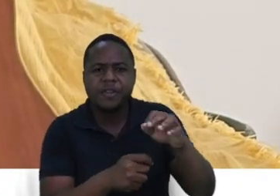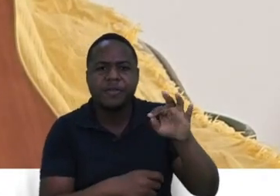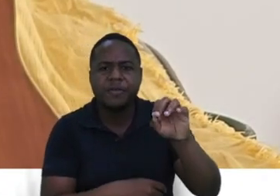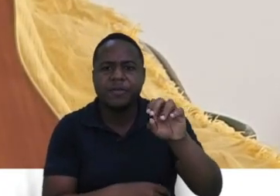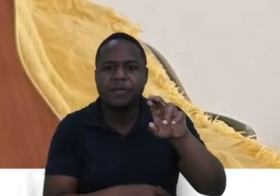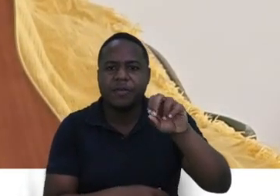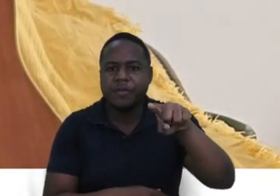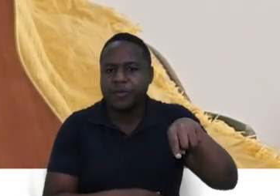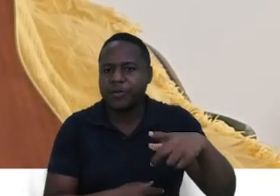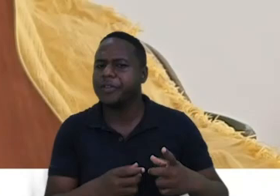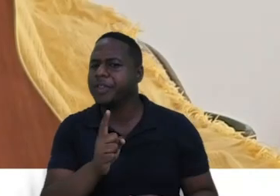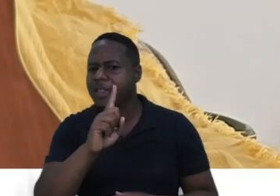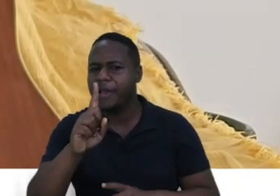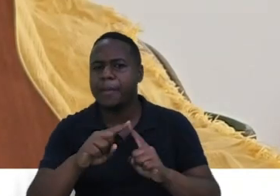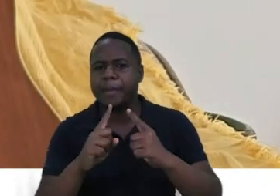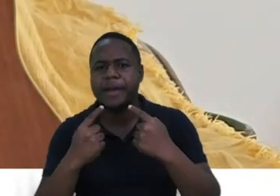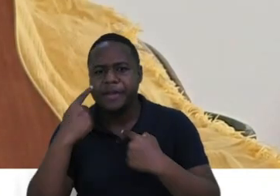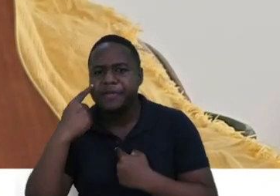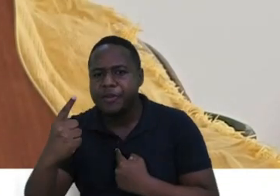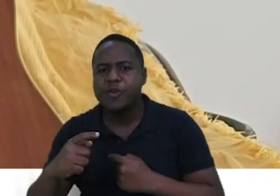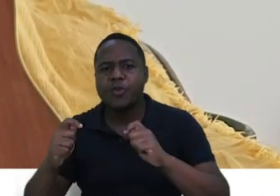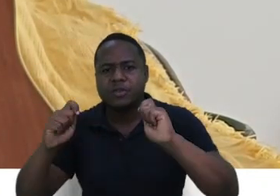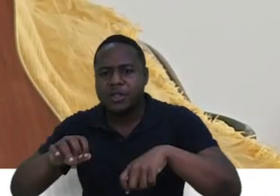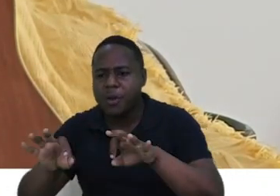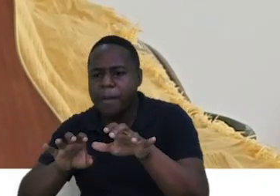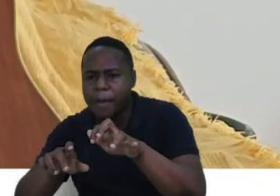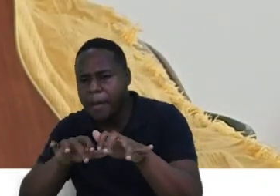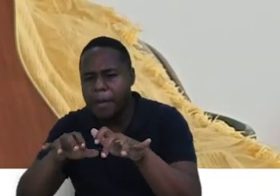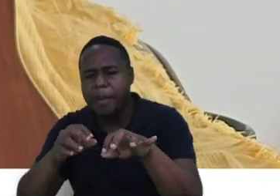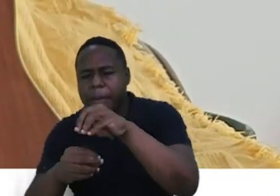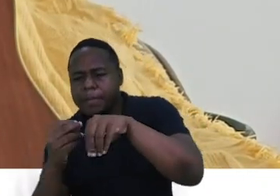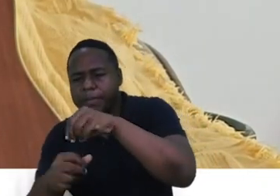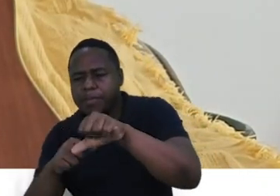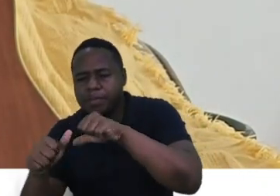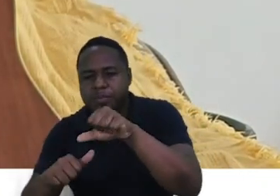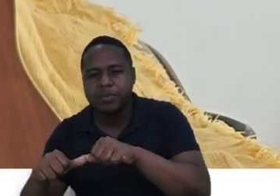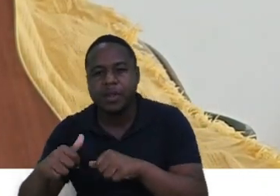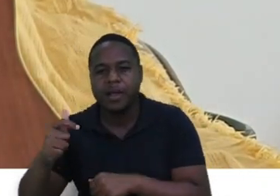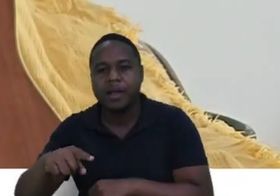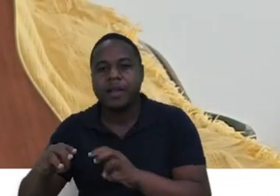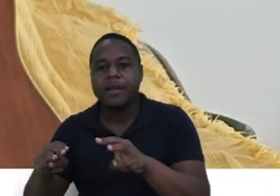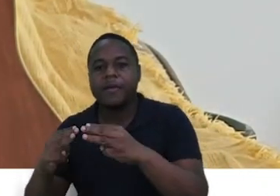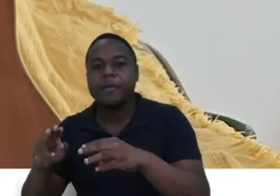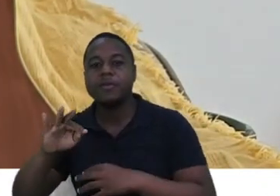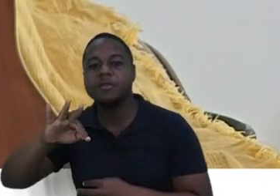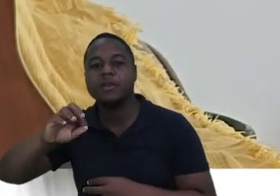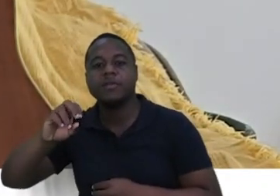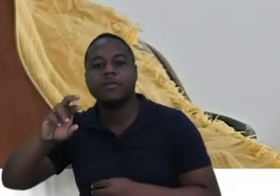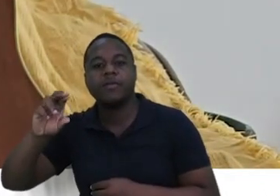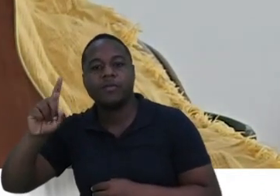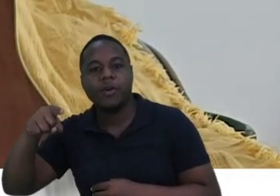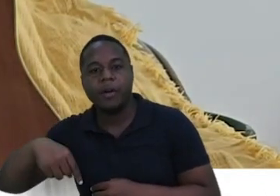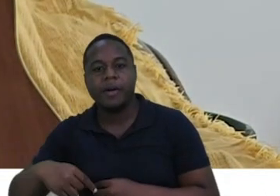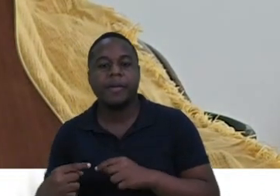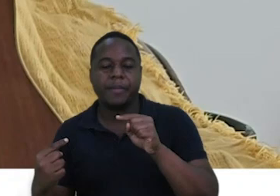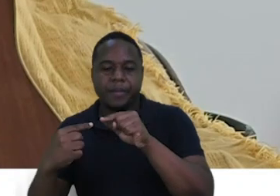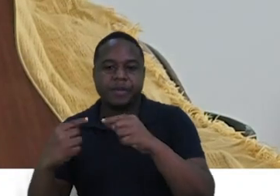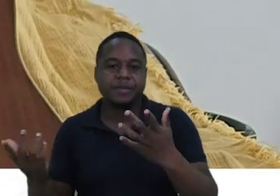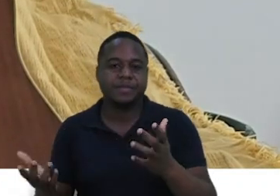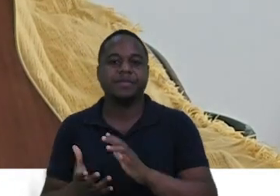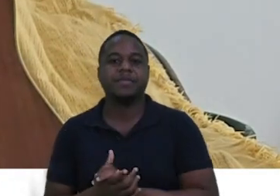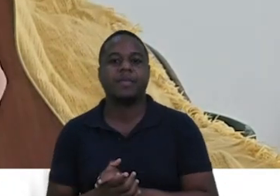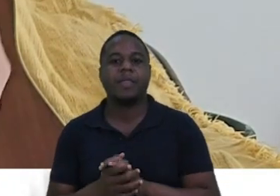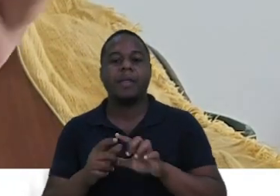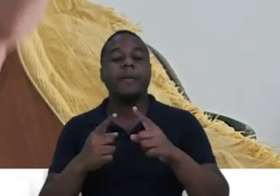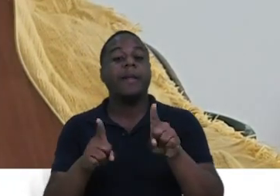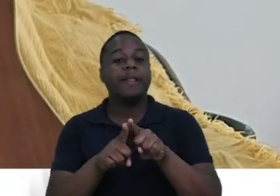ele é versátil, ele pode se apresentar em vários ritmos. E eu vou mostrar para vocês hoje também uma outra música que ela é